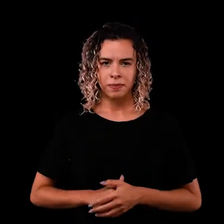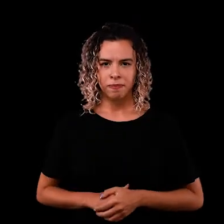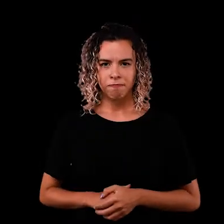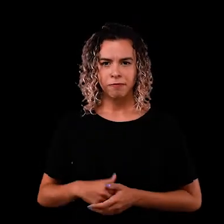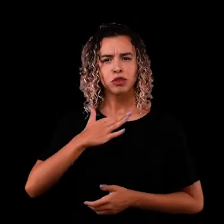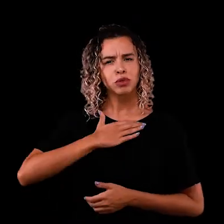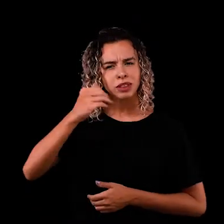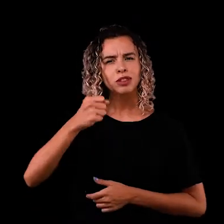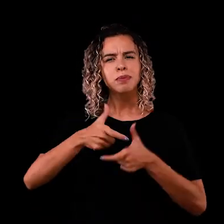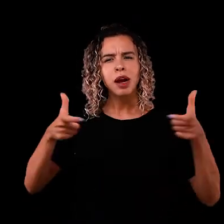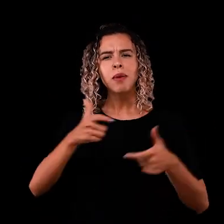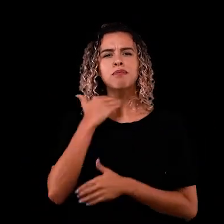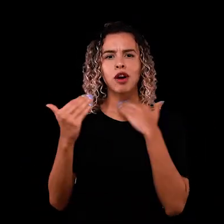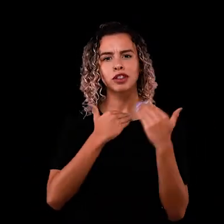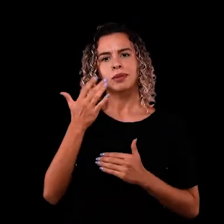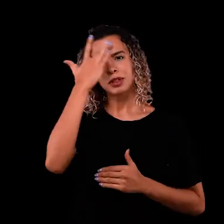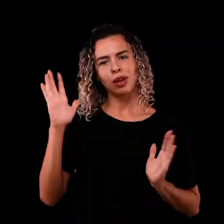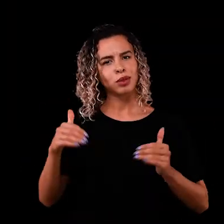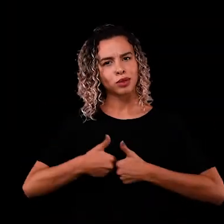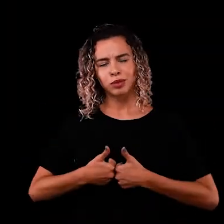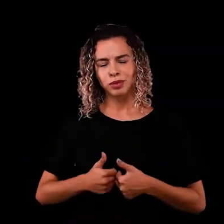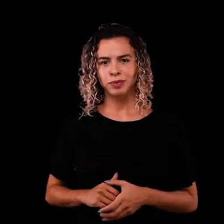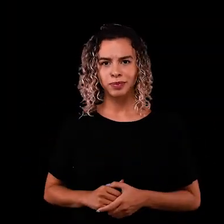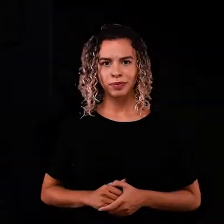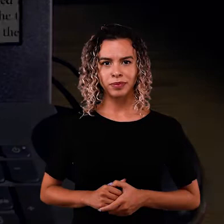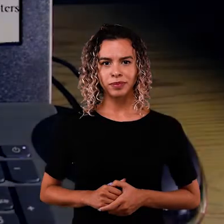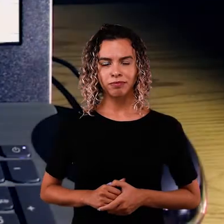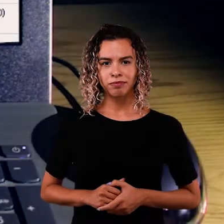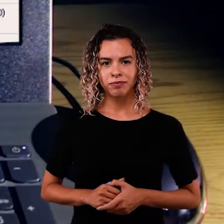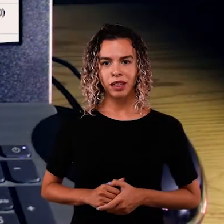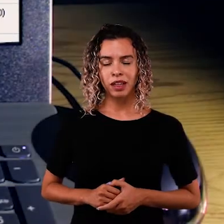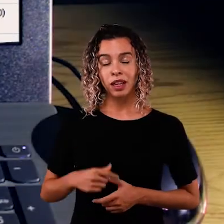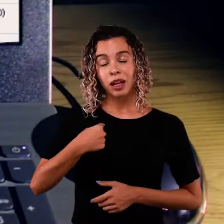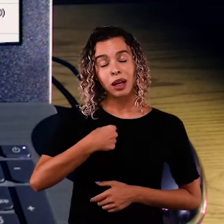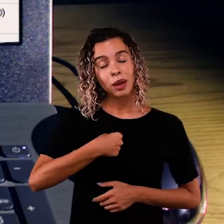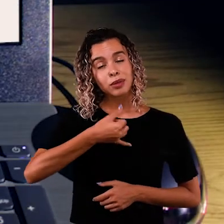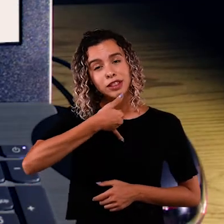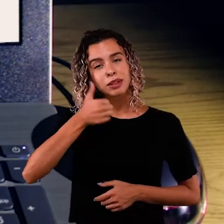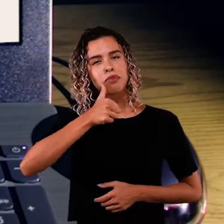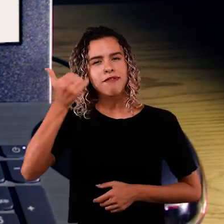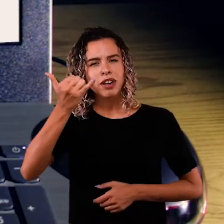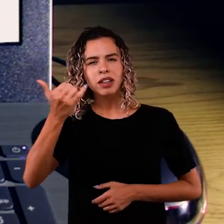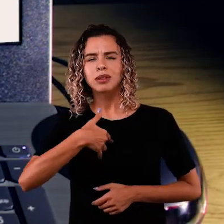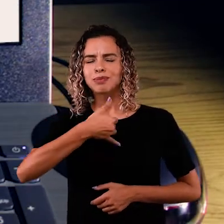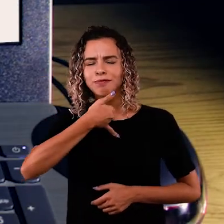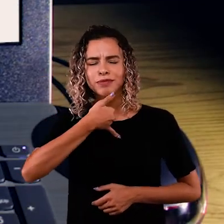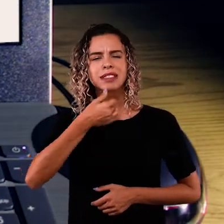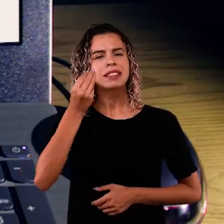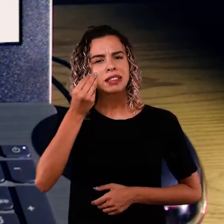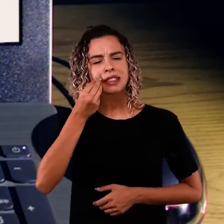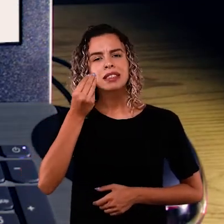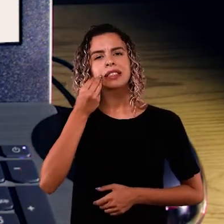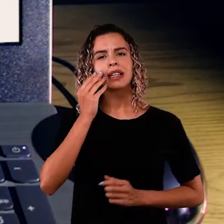está entre as maiores causas de morte entre autistas que não possuem deficiência intelectual, sendo 9,4 vezes mais frequente do que